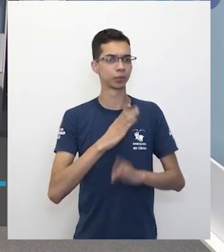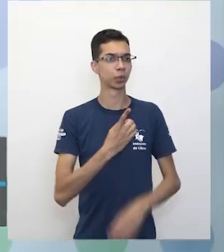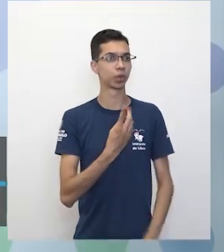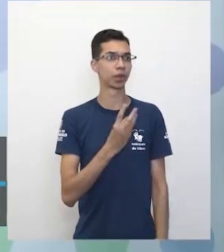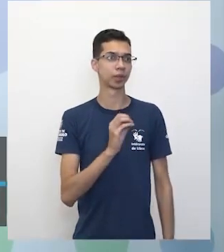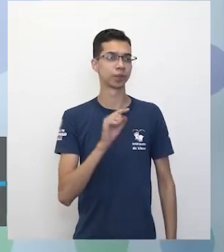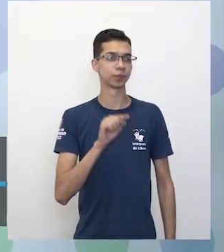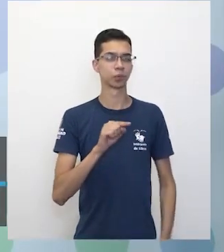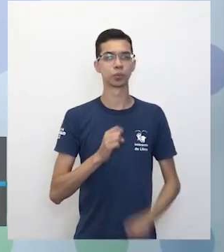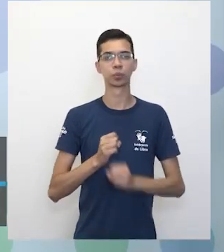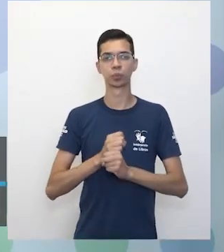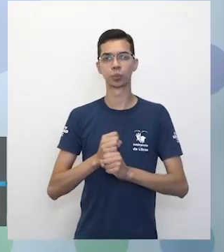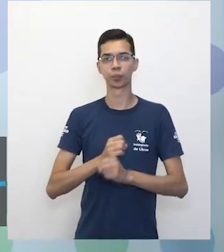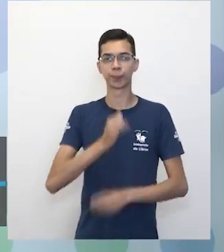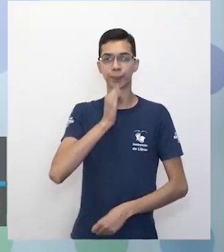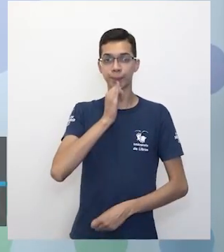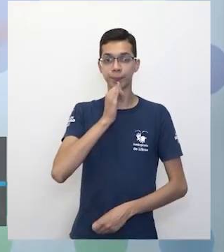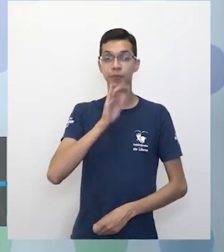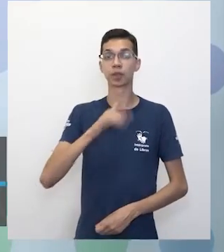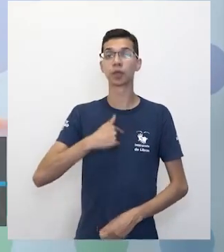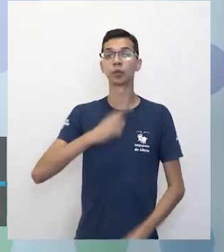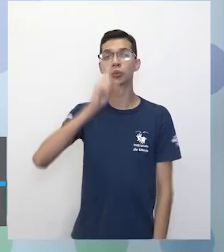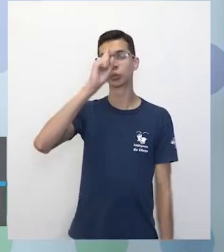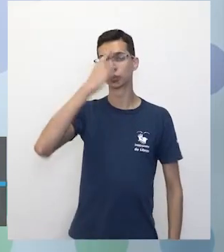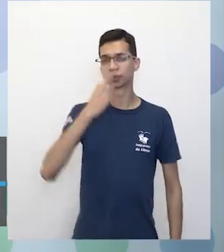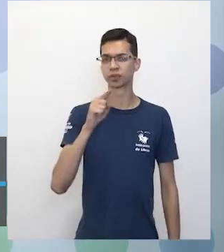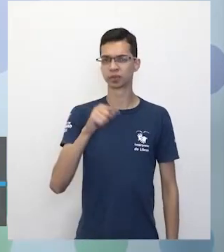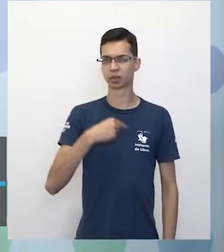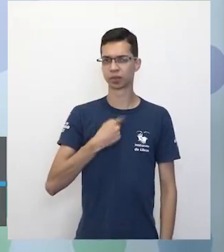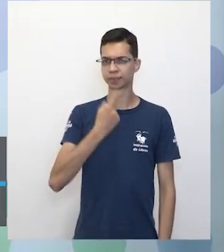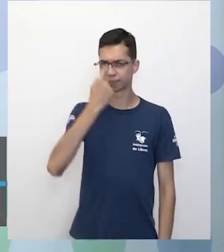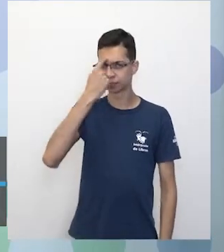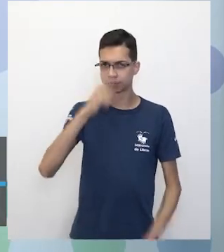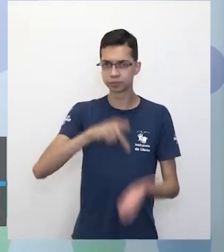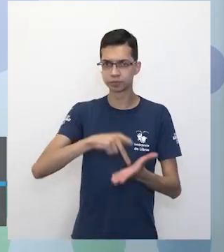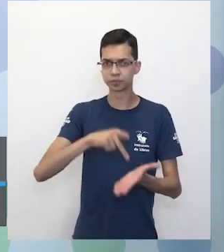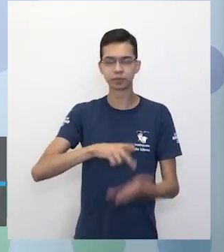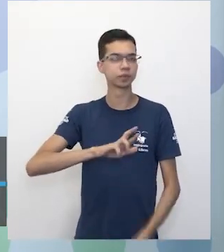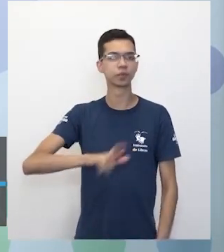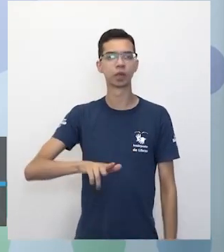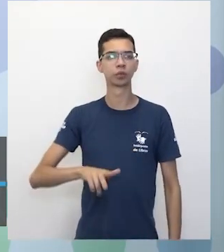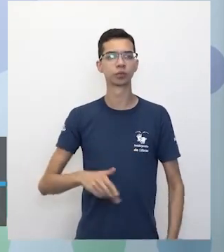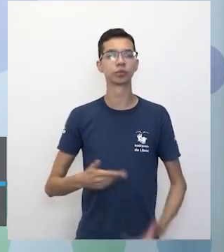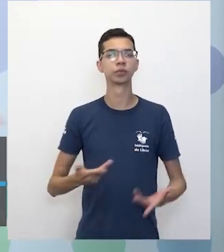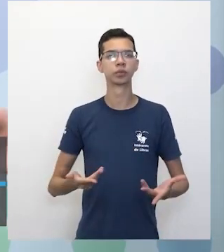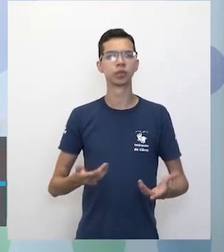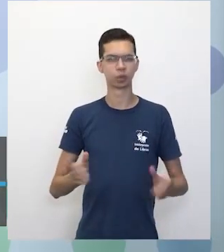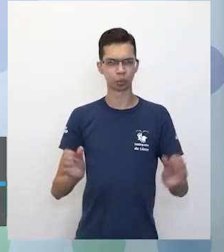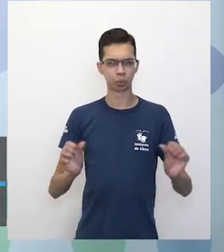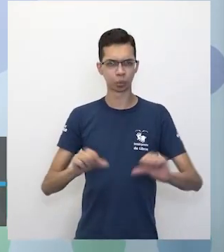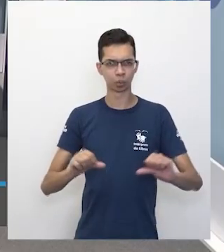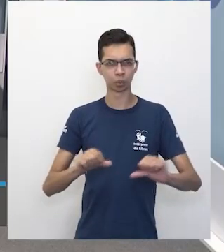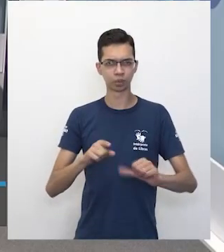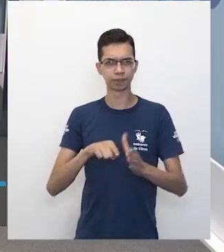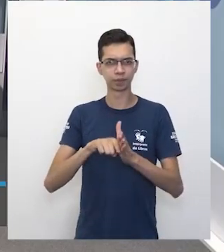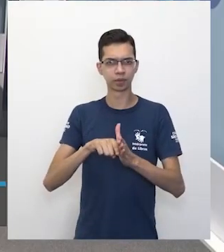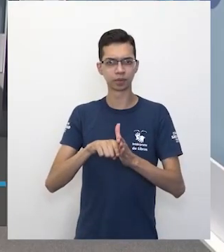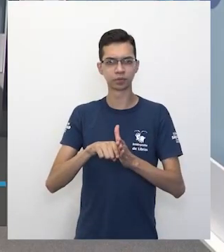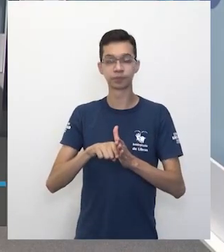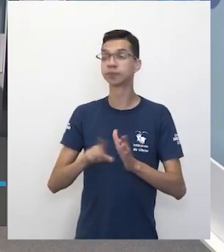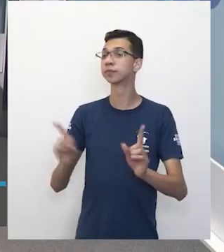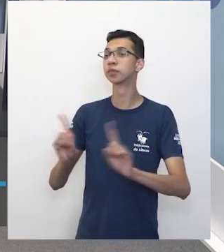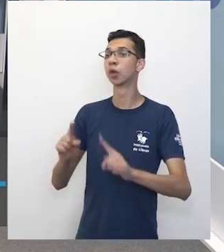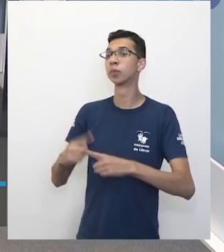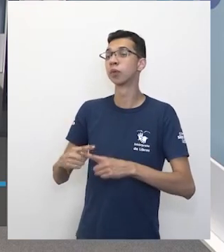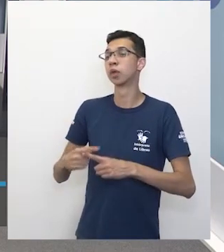mil anos. E eu vou duvidar de você. Eu falo, não é verdade. Isso de alguma forma é ruim para a sua pesquisa? Não, porque eu vou